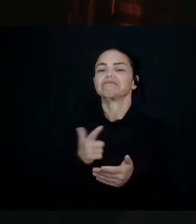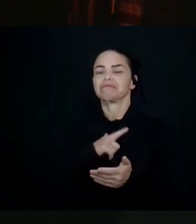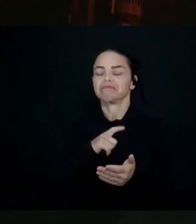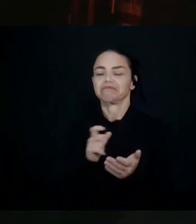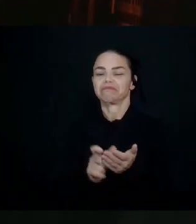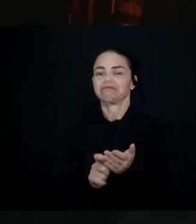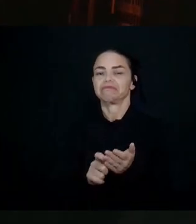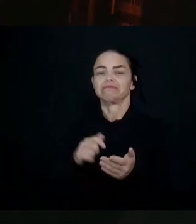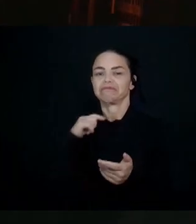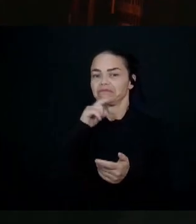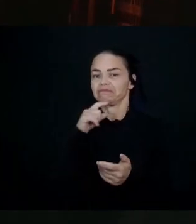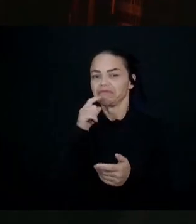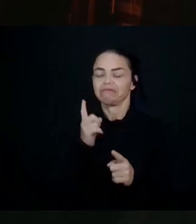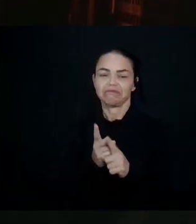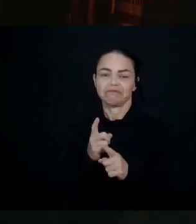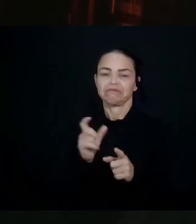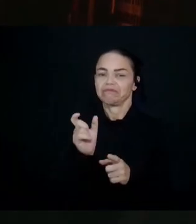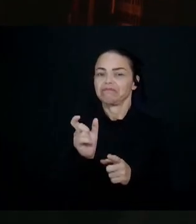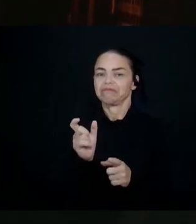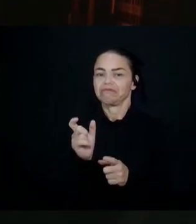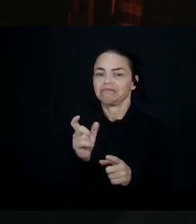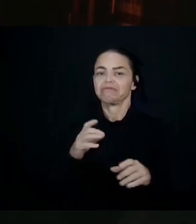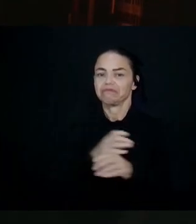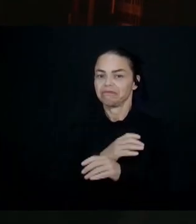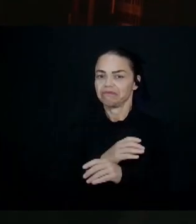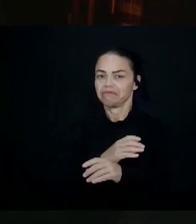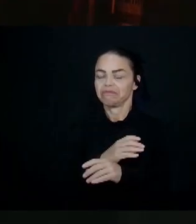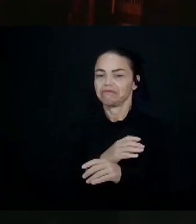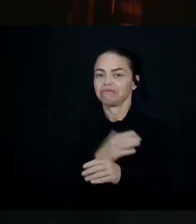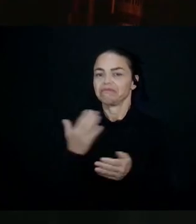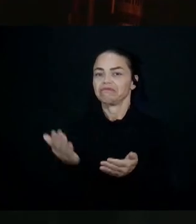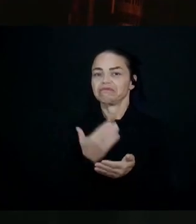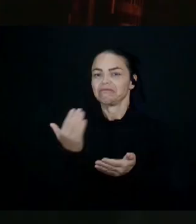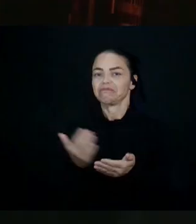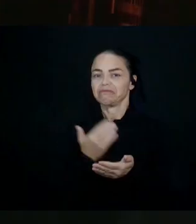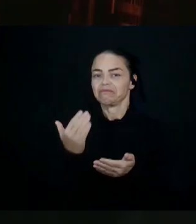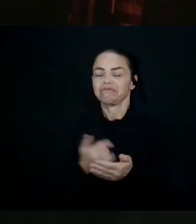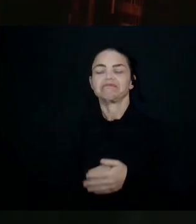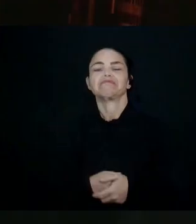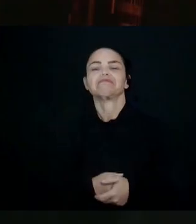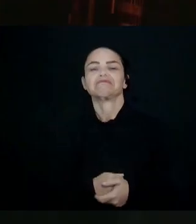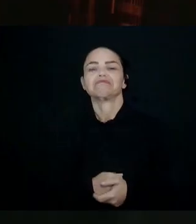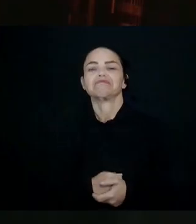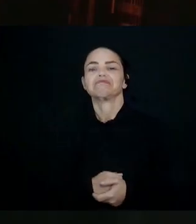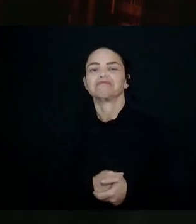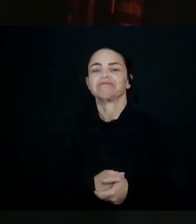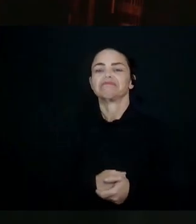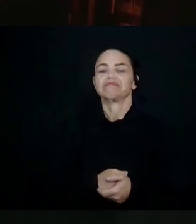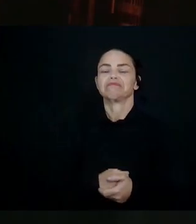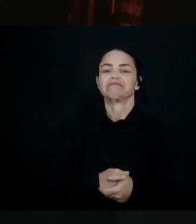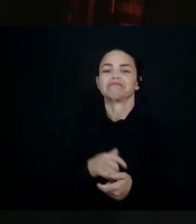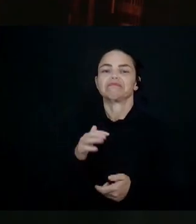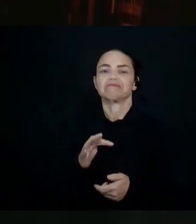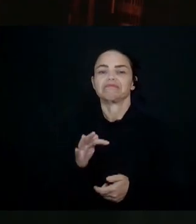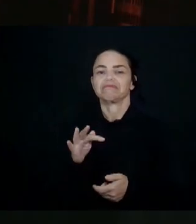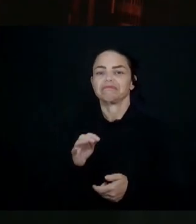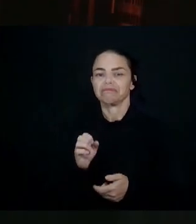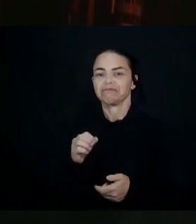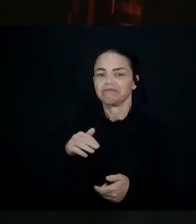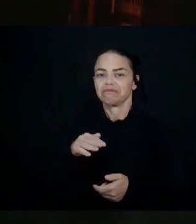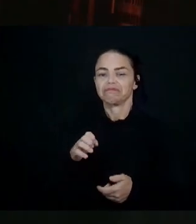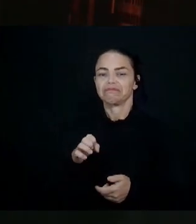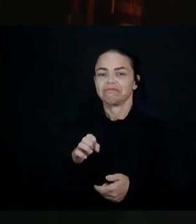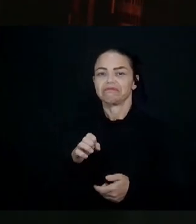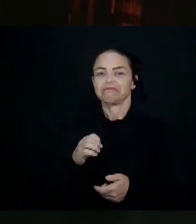consegui encontrar a figurinha para completar o meu álbum, e aí tem aquela questão da FOMO, medo de ficar de